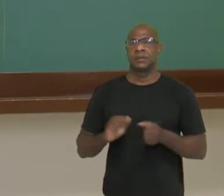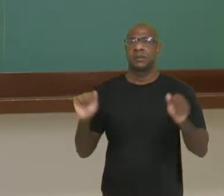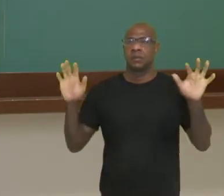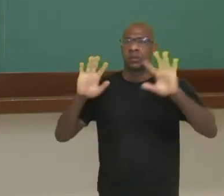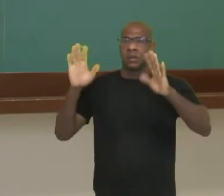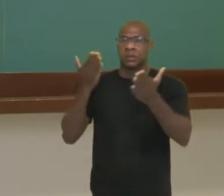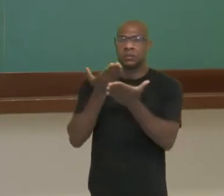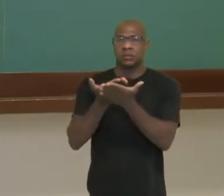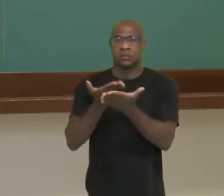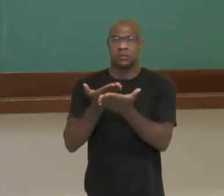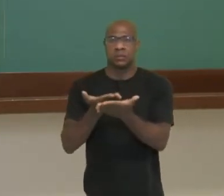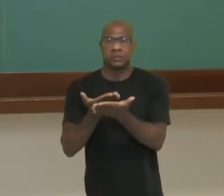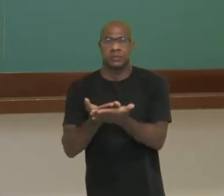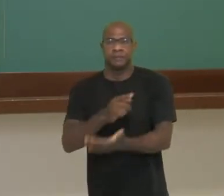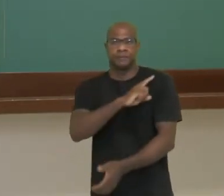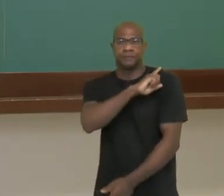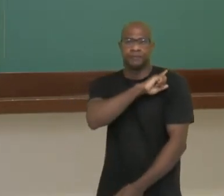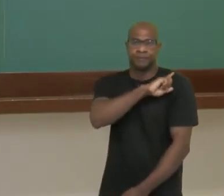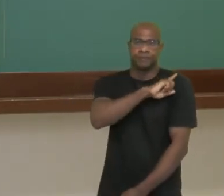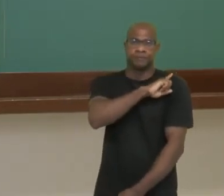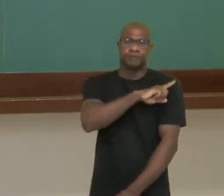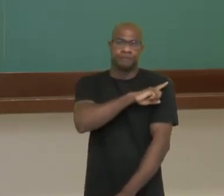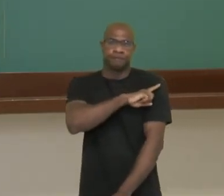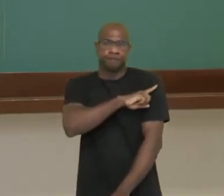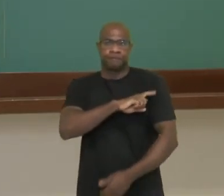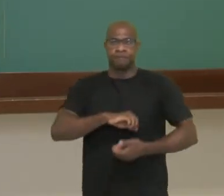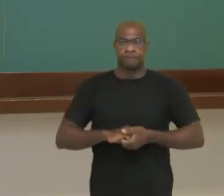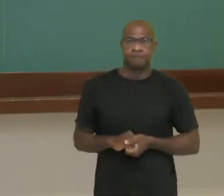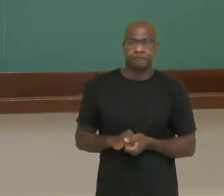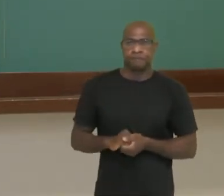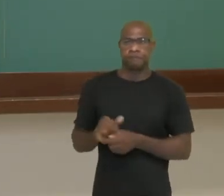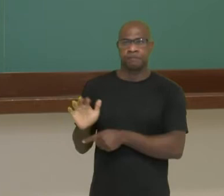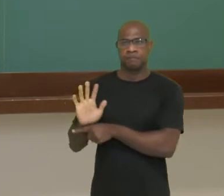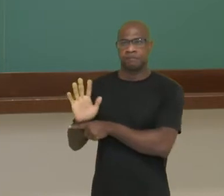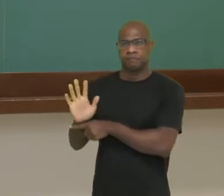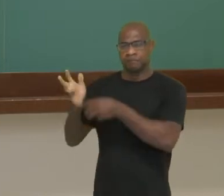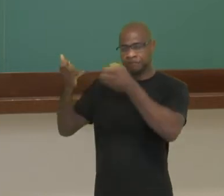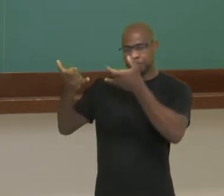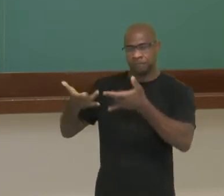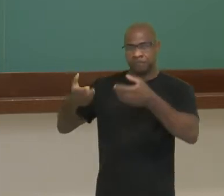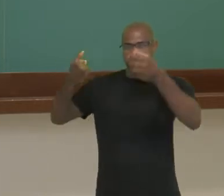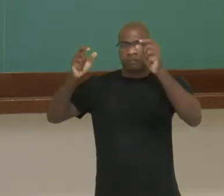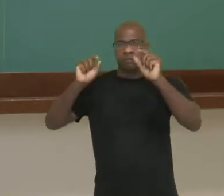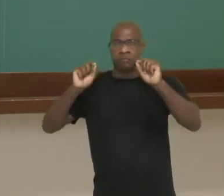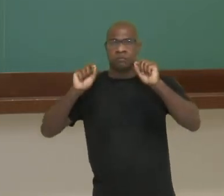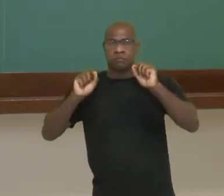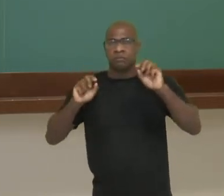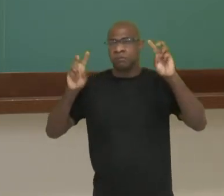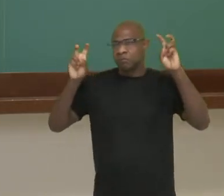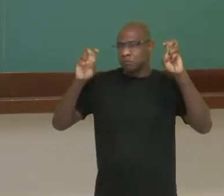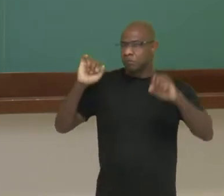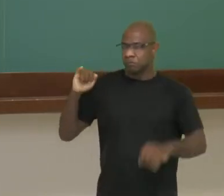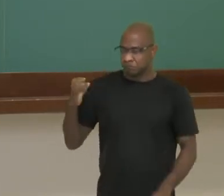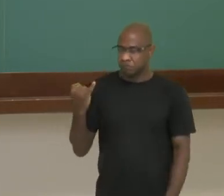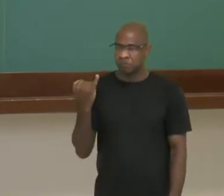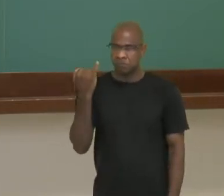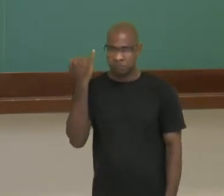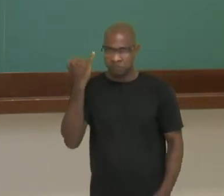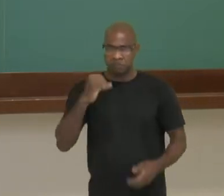Olá, estudantes da primeira série do ensino médio. Nesse vídeo vamos falar de um tema extremamente importante